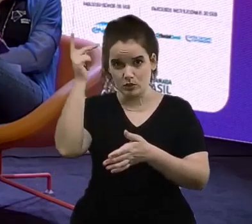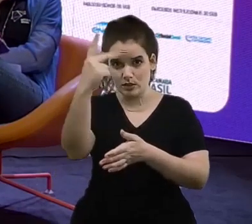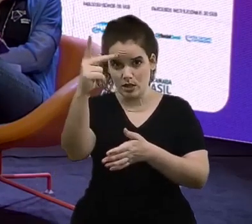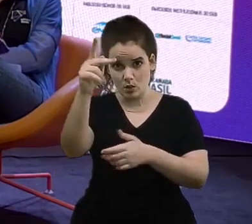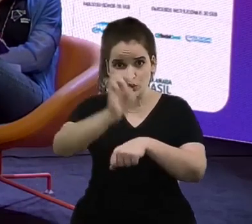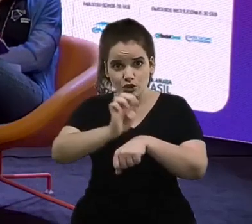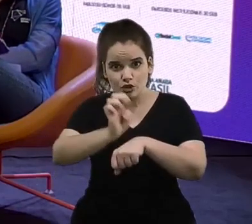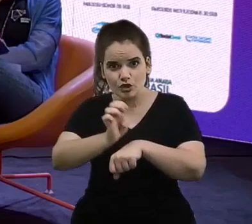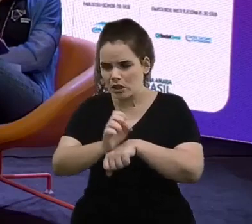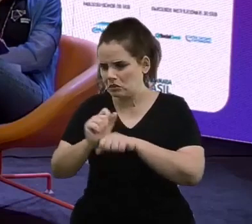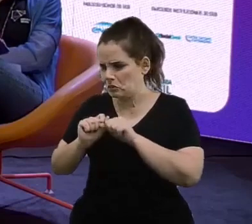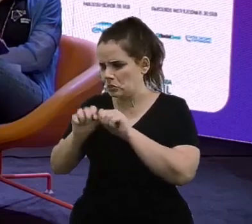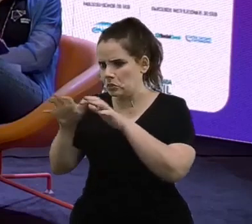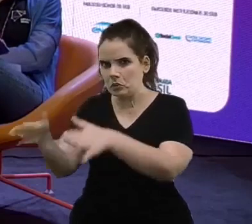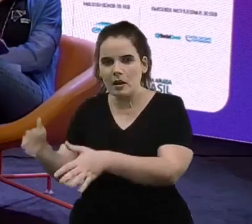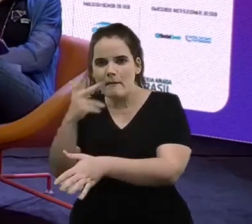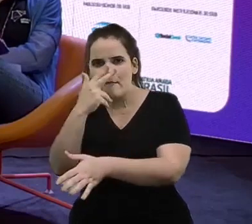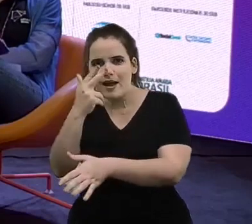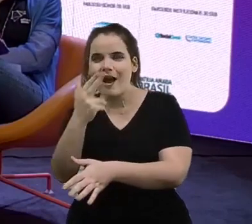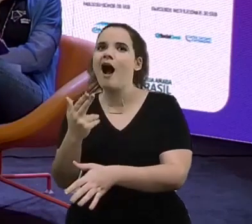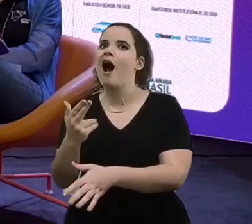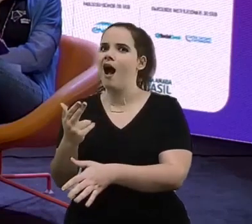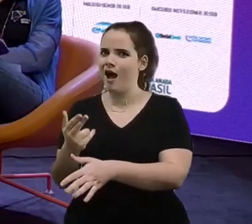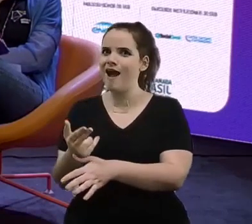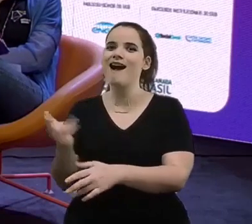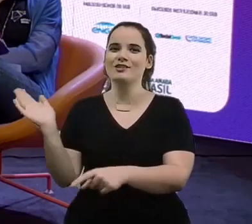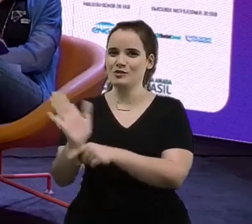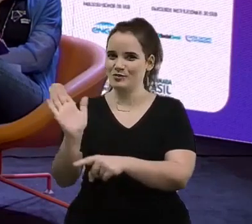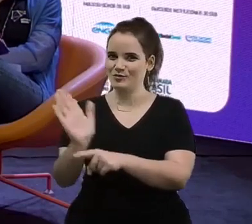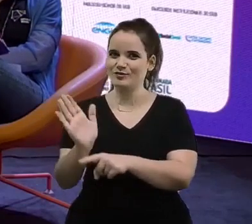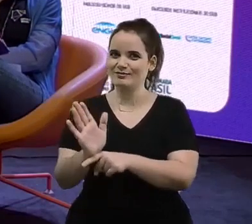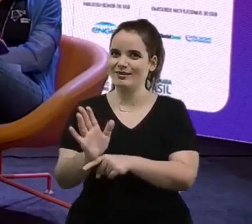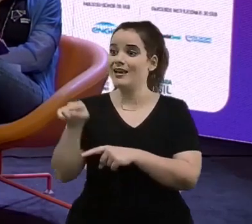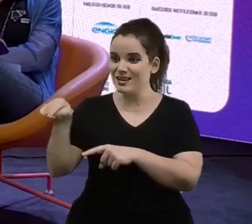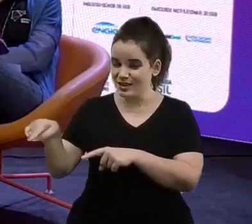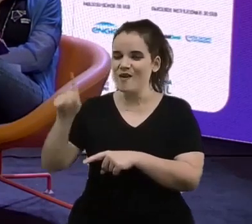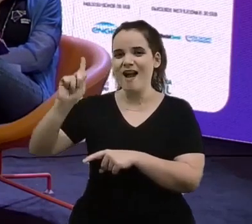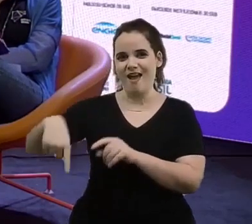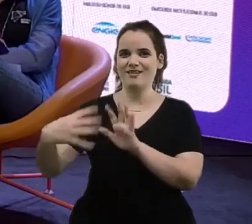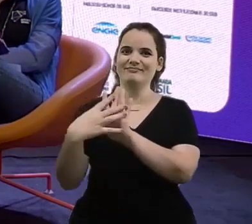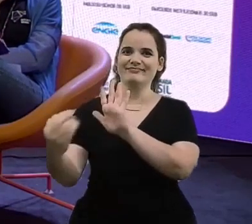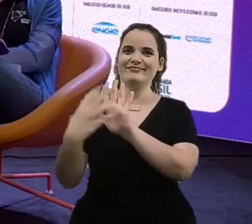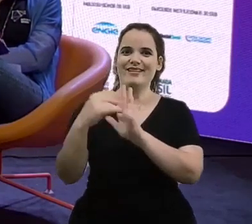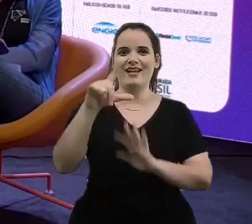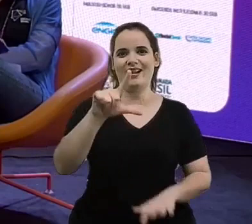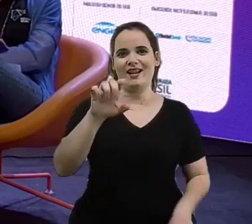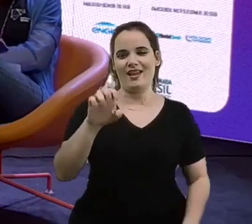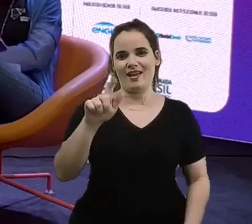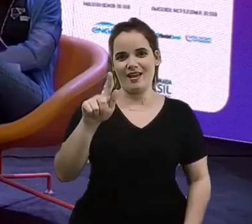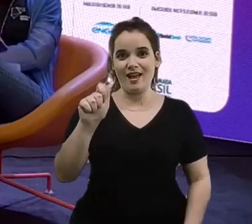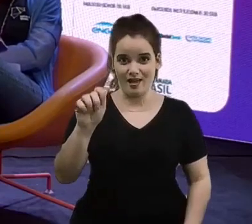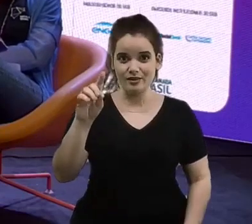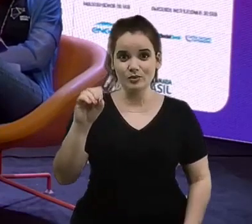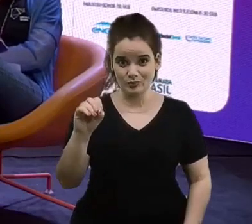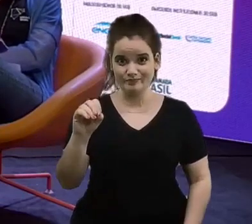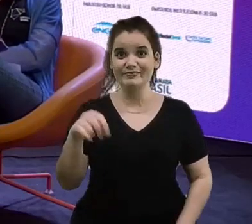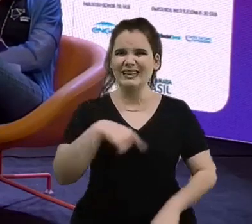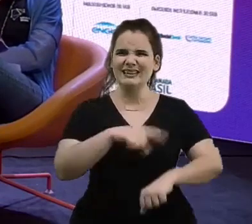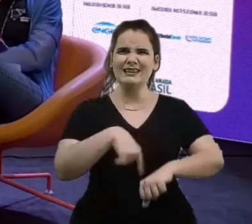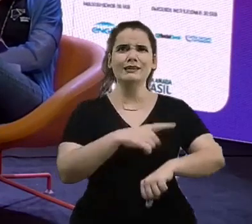a identificação de setores, né, censitários que têm aí acumulado um maior volume de casos nas últimas